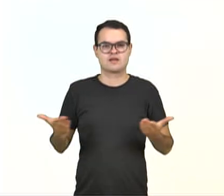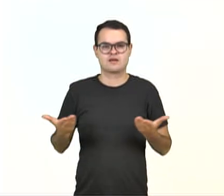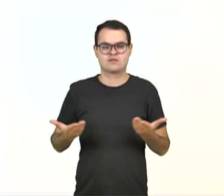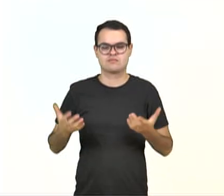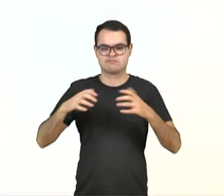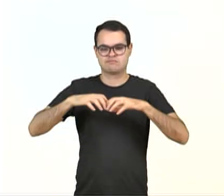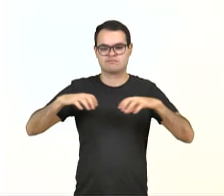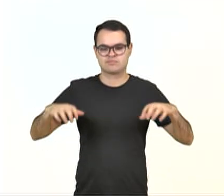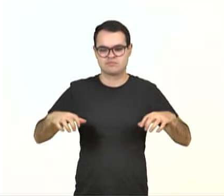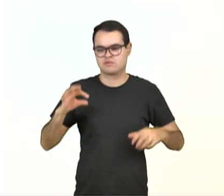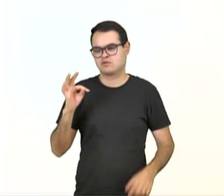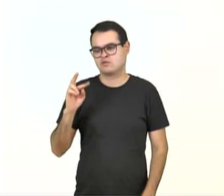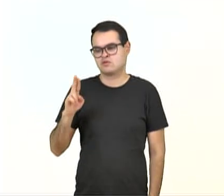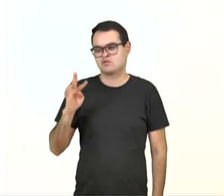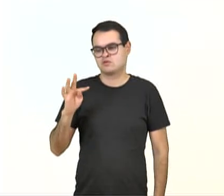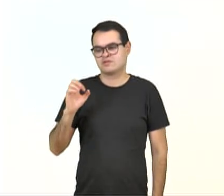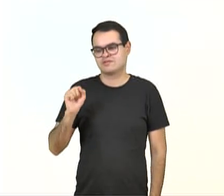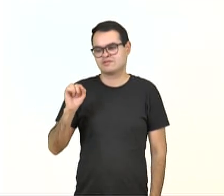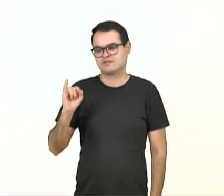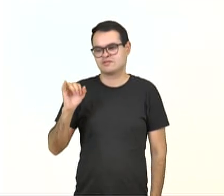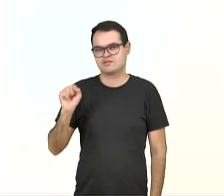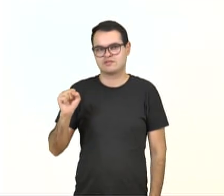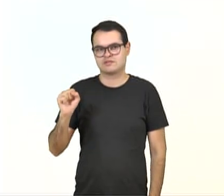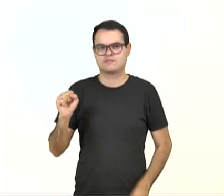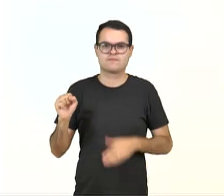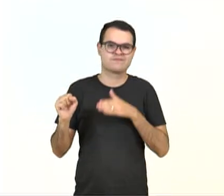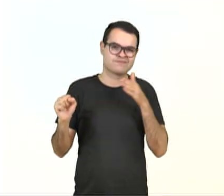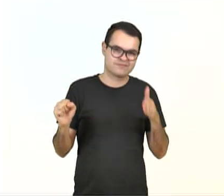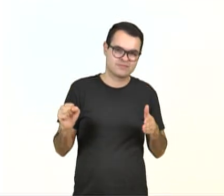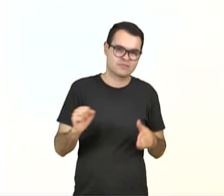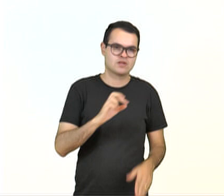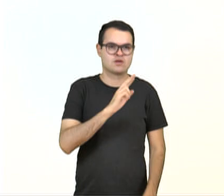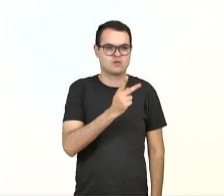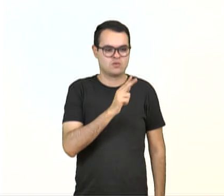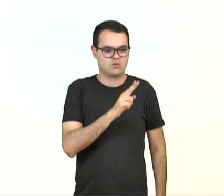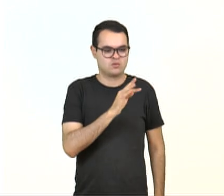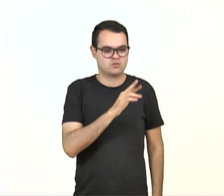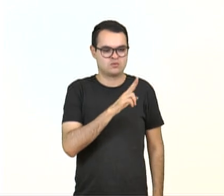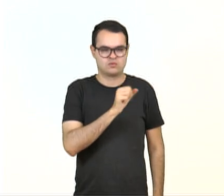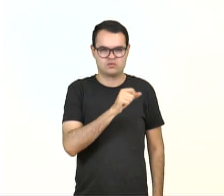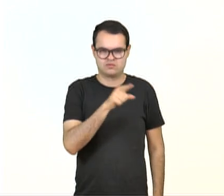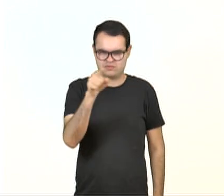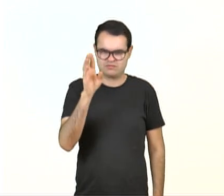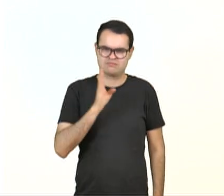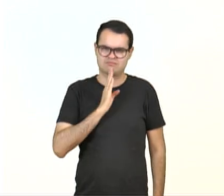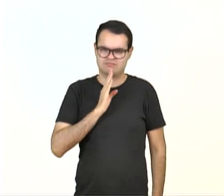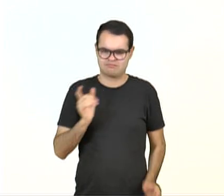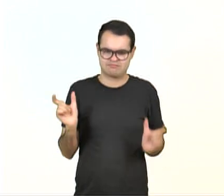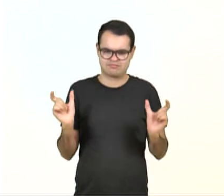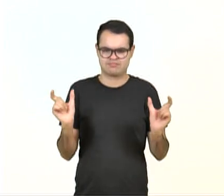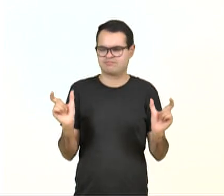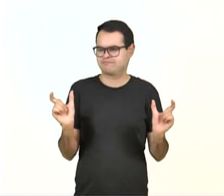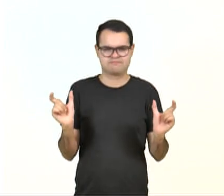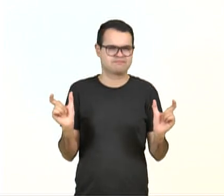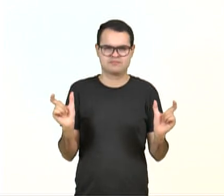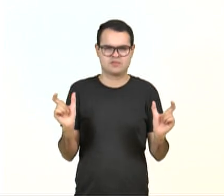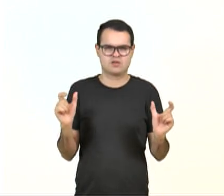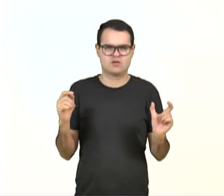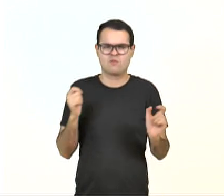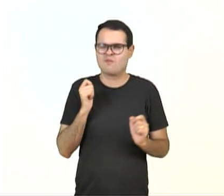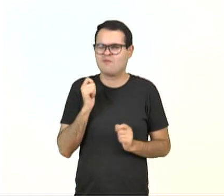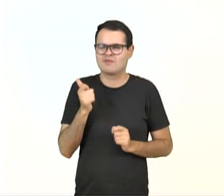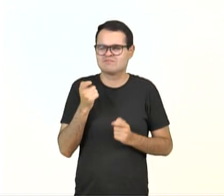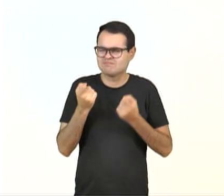E aí, você já ouviu falar sobre Tutsis e Hutus? É, quase ninguém ouviu